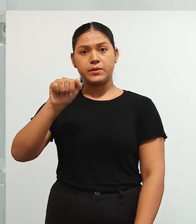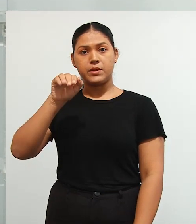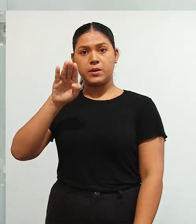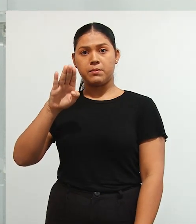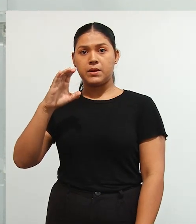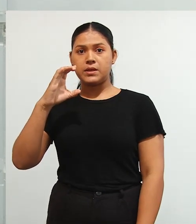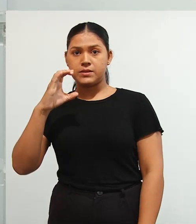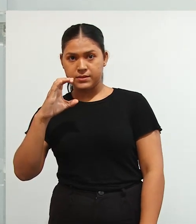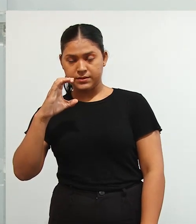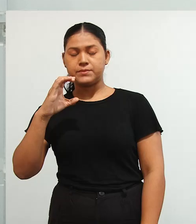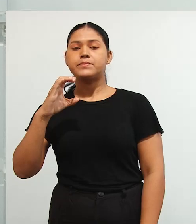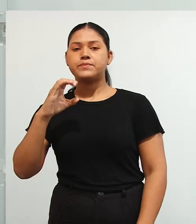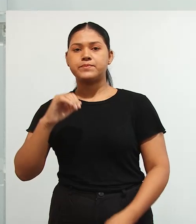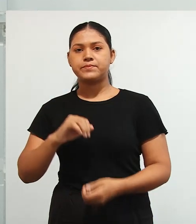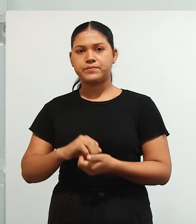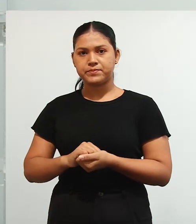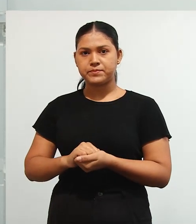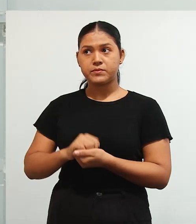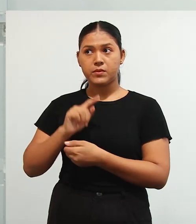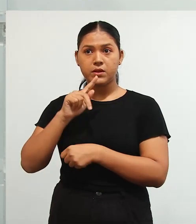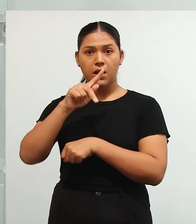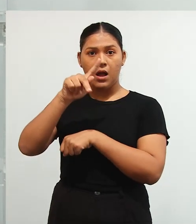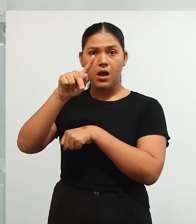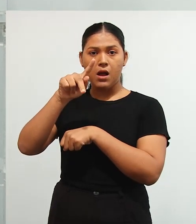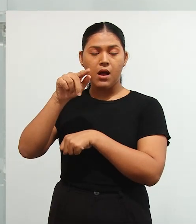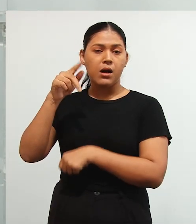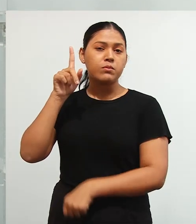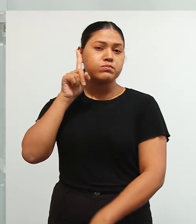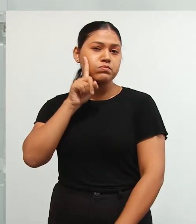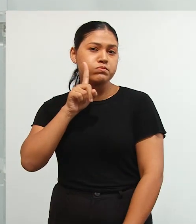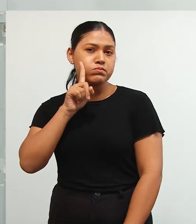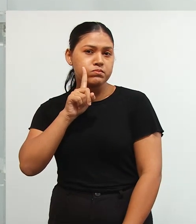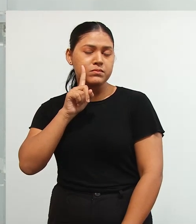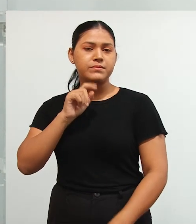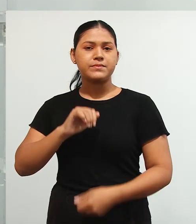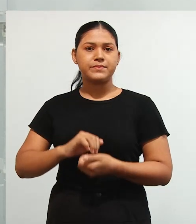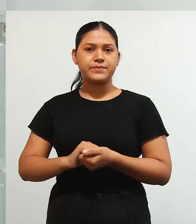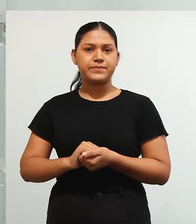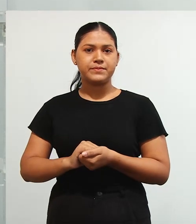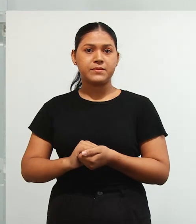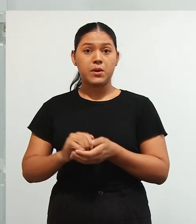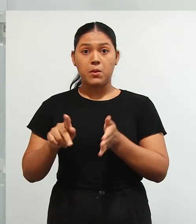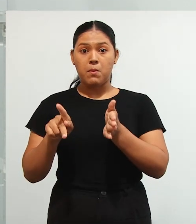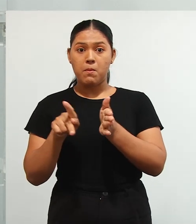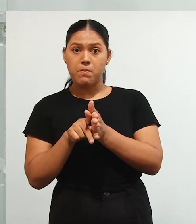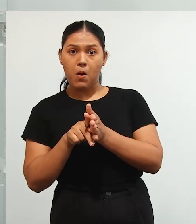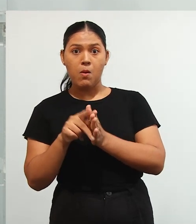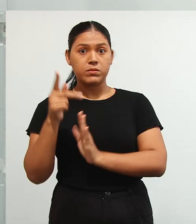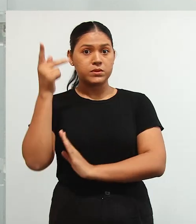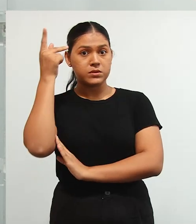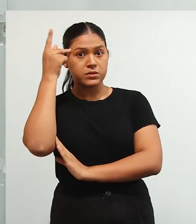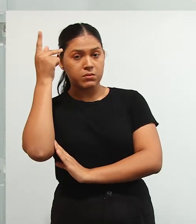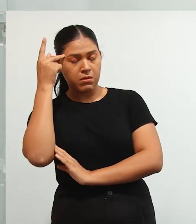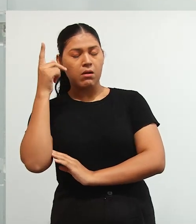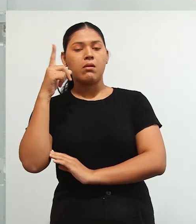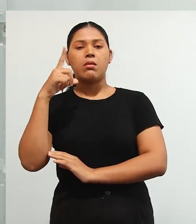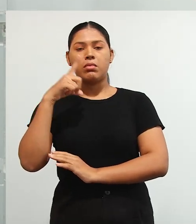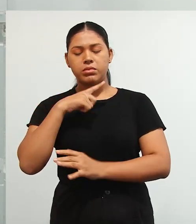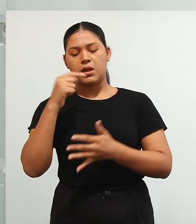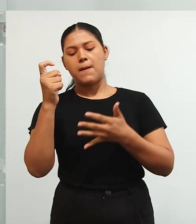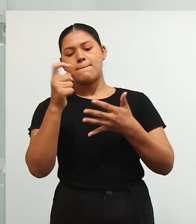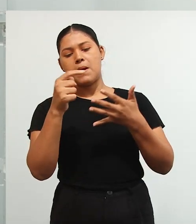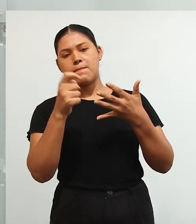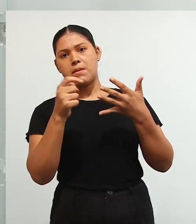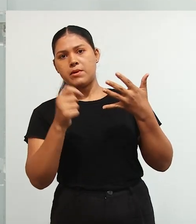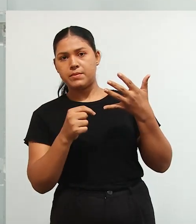né? Santo André, São Bernardo, São Caetano do Sul e Diadema, né? Entretanto, há